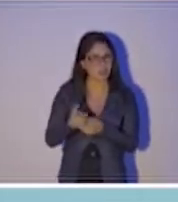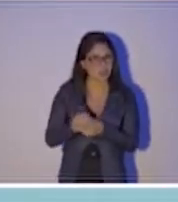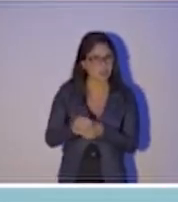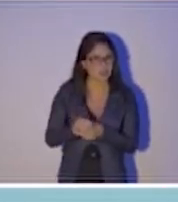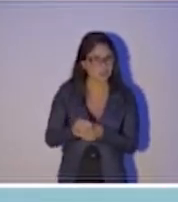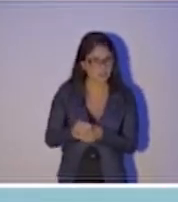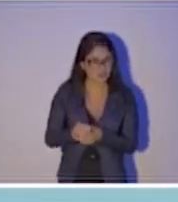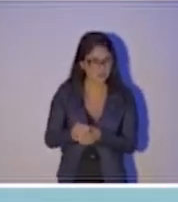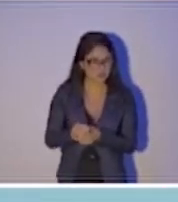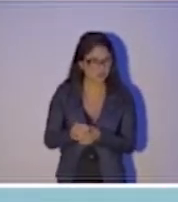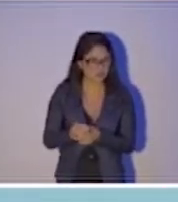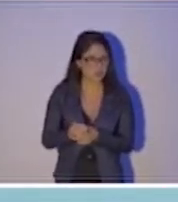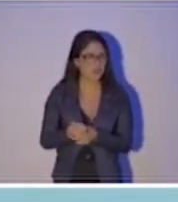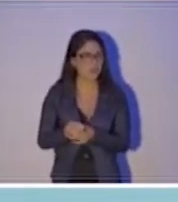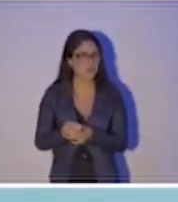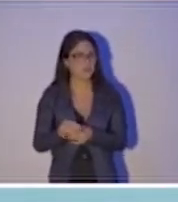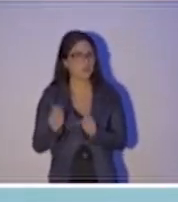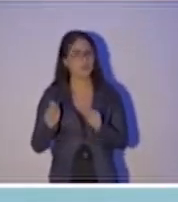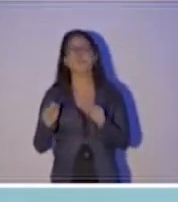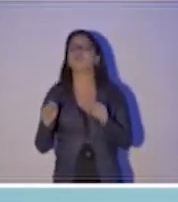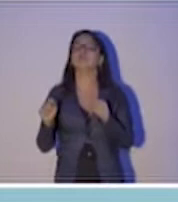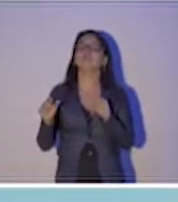seguinte. Na primeira imagem era